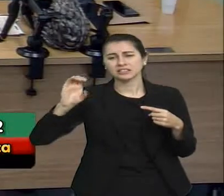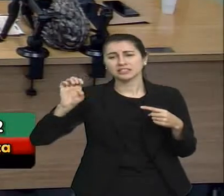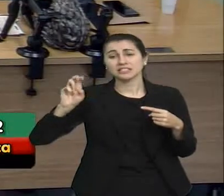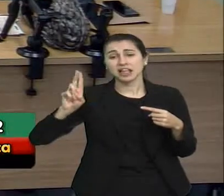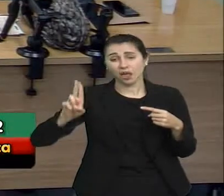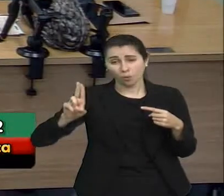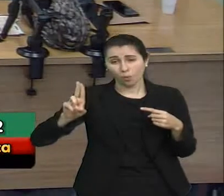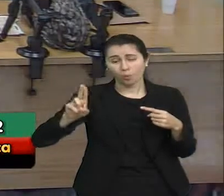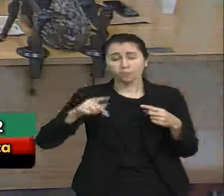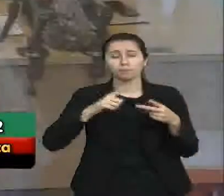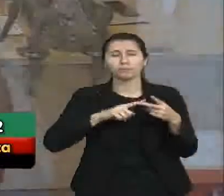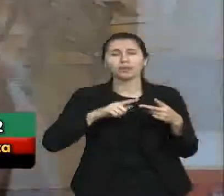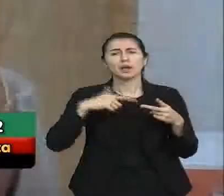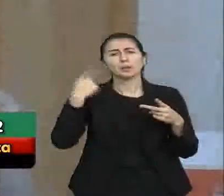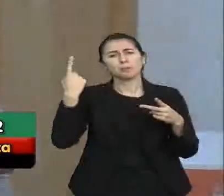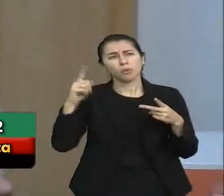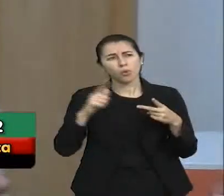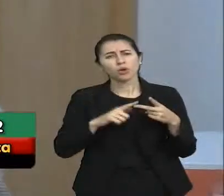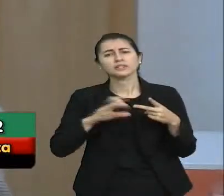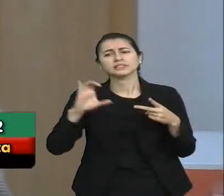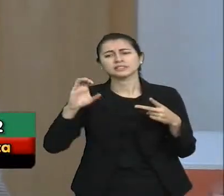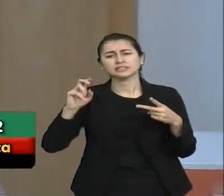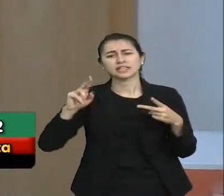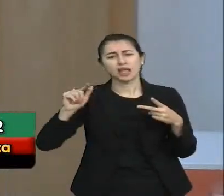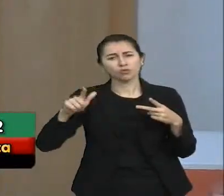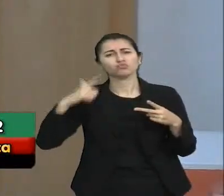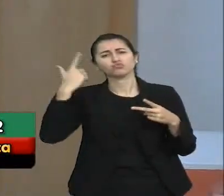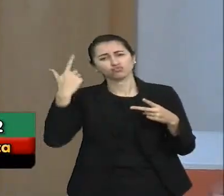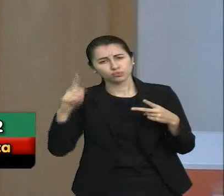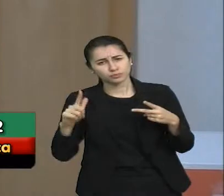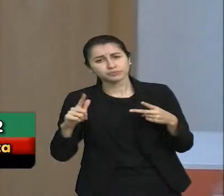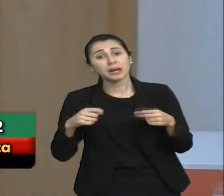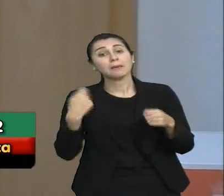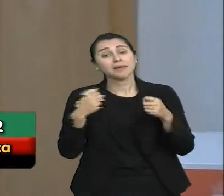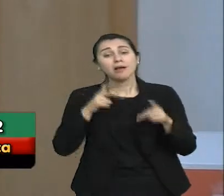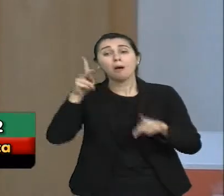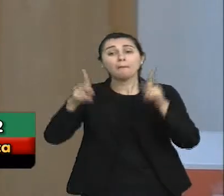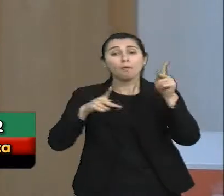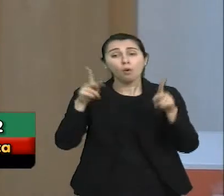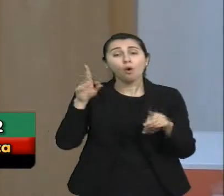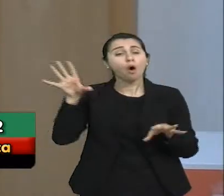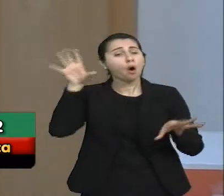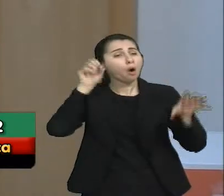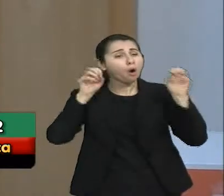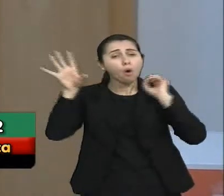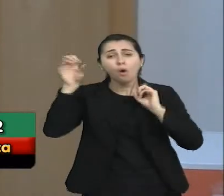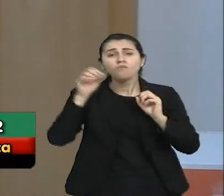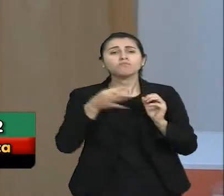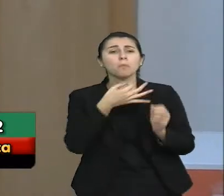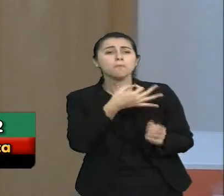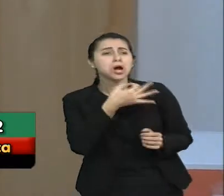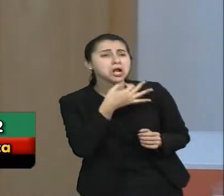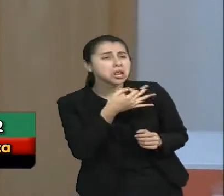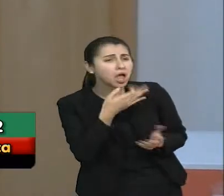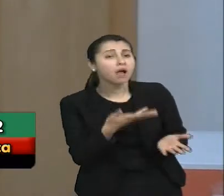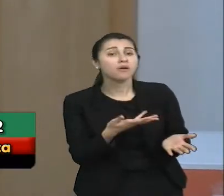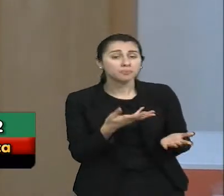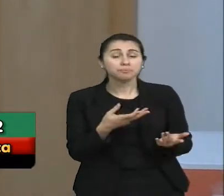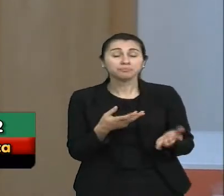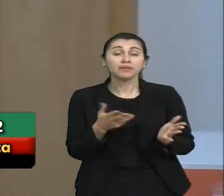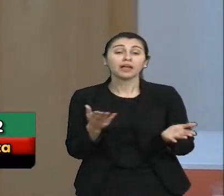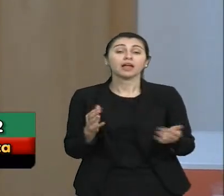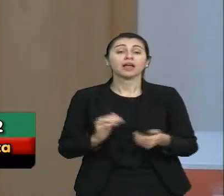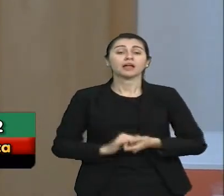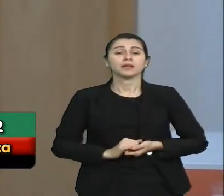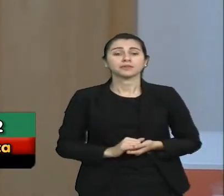maio e o Bonança. Fomos para ouvir o povo, né? Porque não dá para ficar só na Casa de Leis, estava em recesso por questão de férias, né?